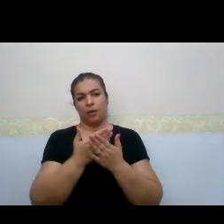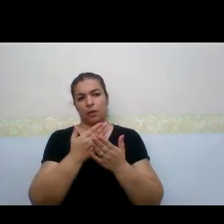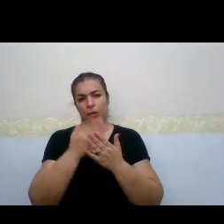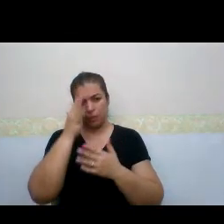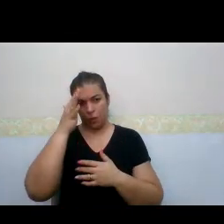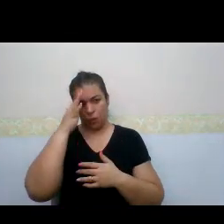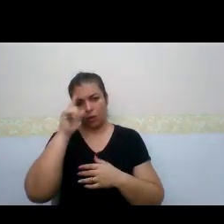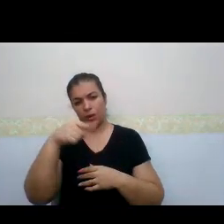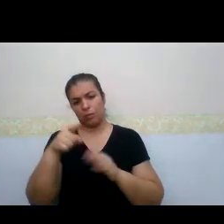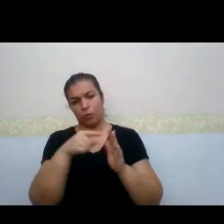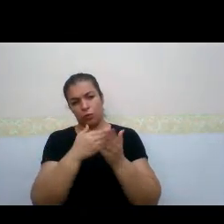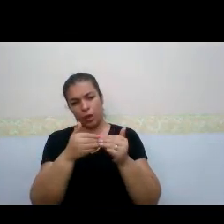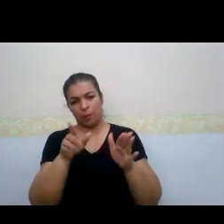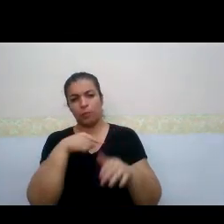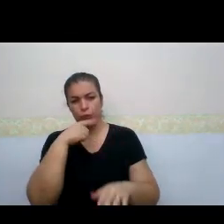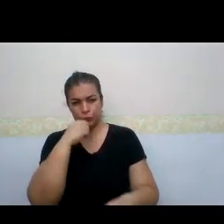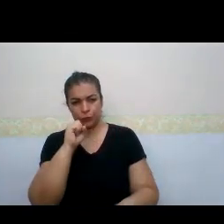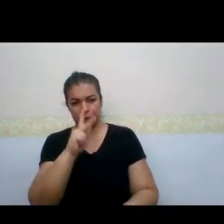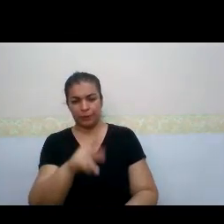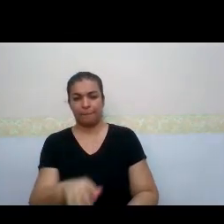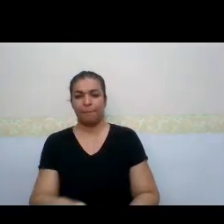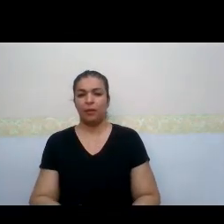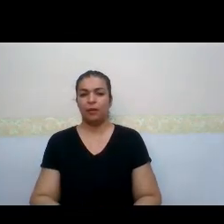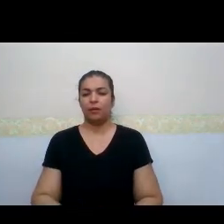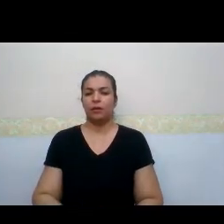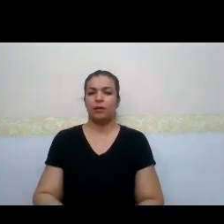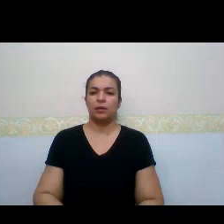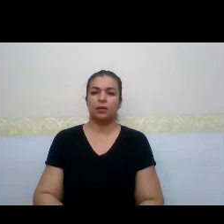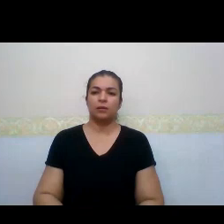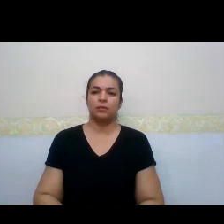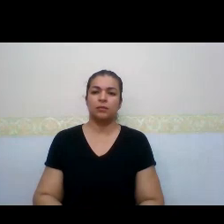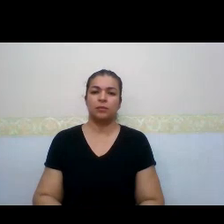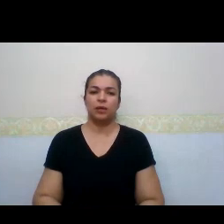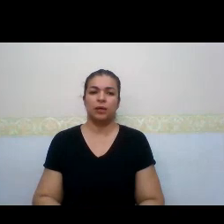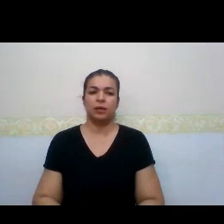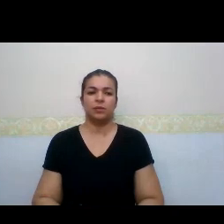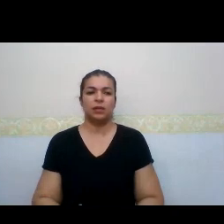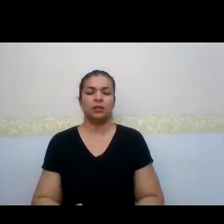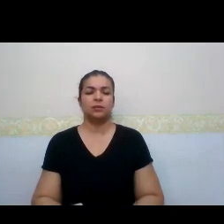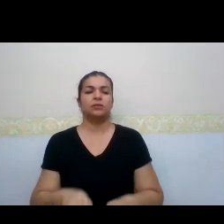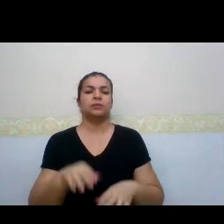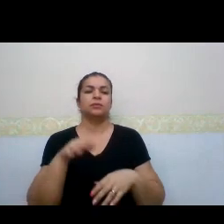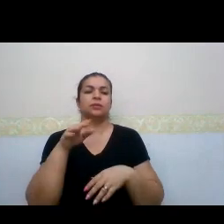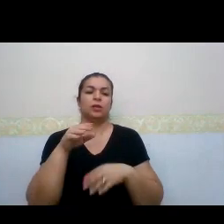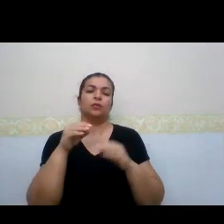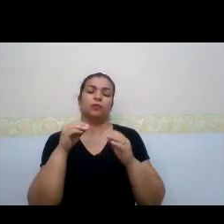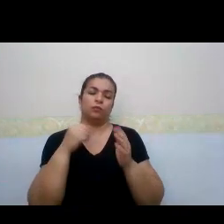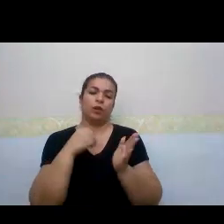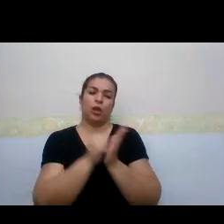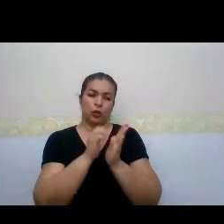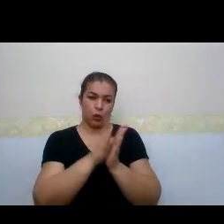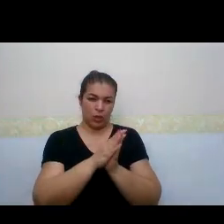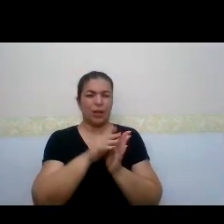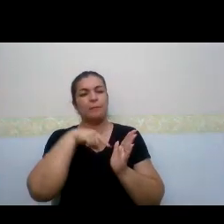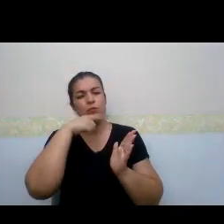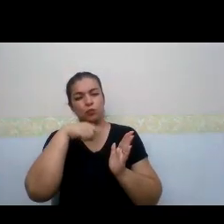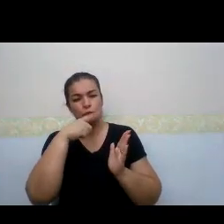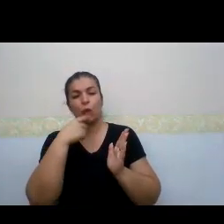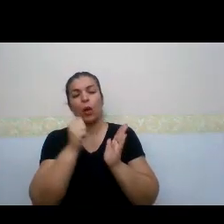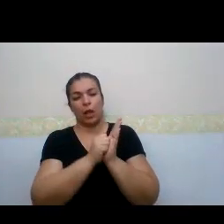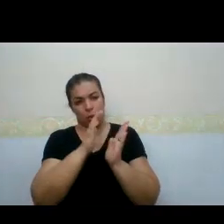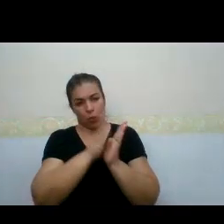Tá bom. Pode ser. Tá, obrigada. Mas você está com as perguntas anotadas, né, para não perdê-las, e traz aqui para